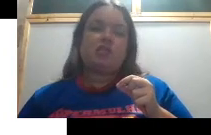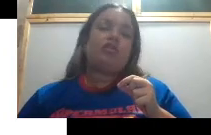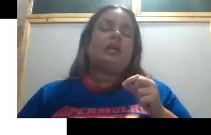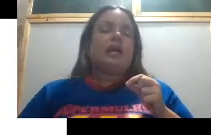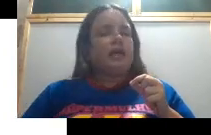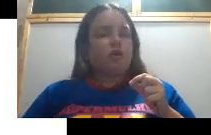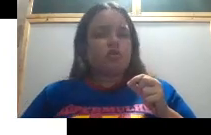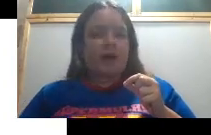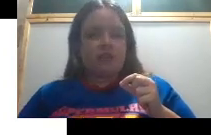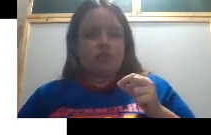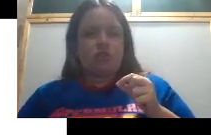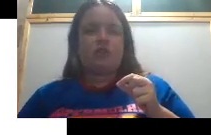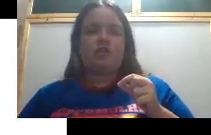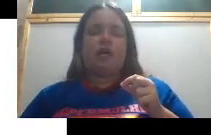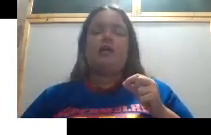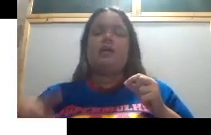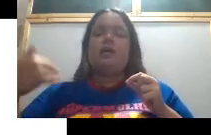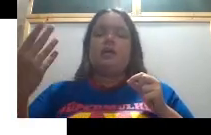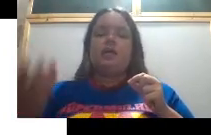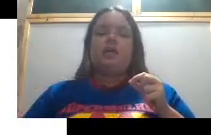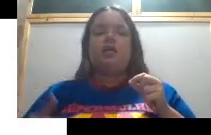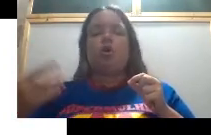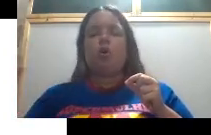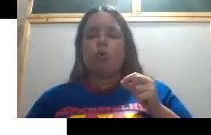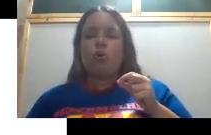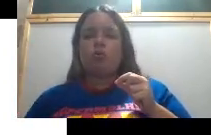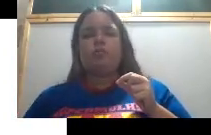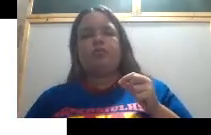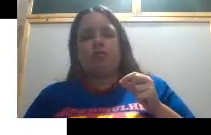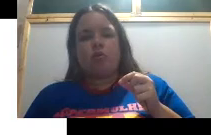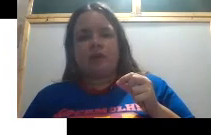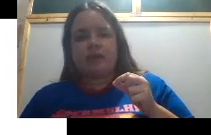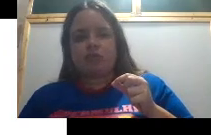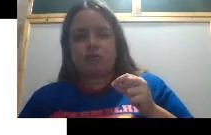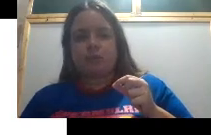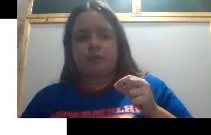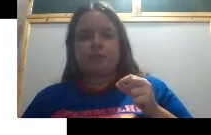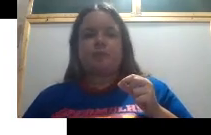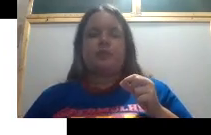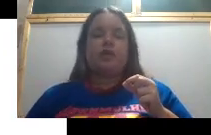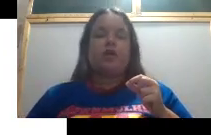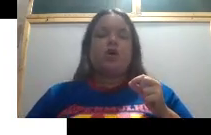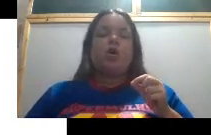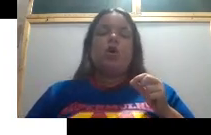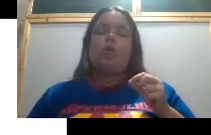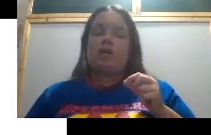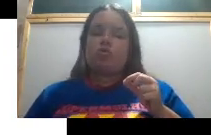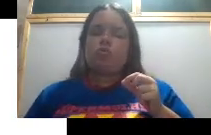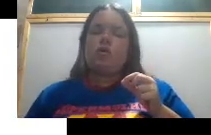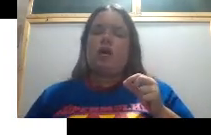várias riquezas em nosso país não é e o outro foi uma delas é